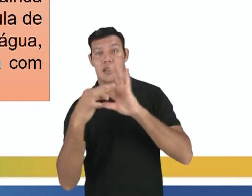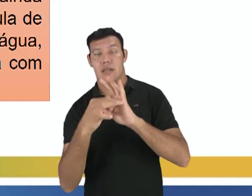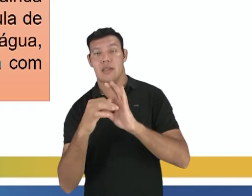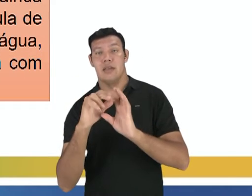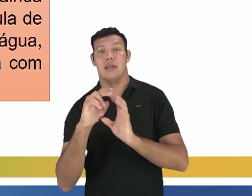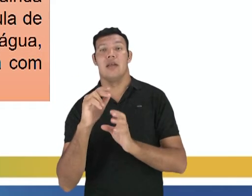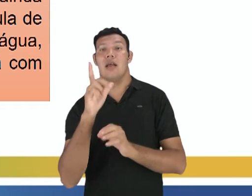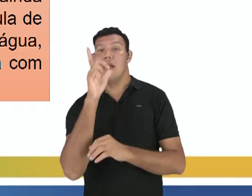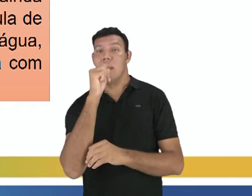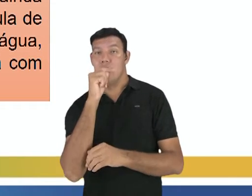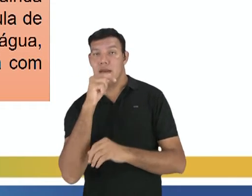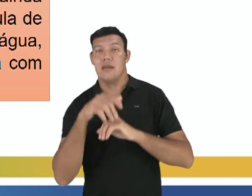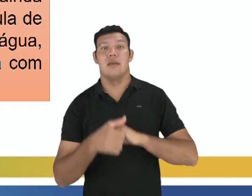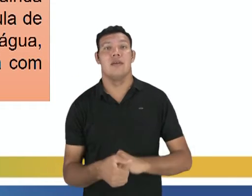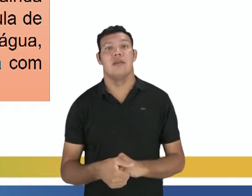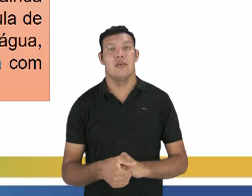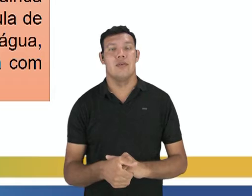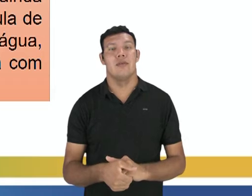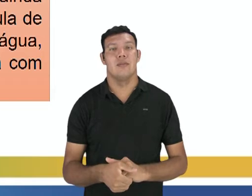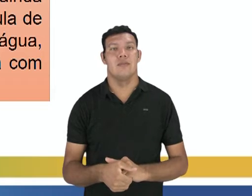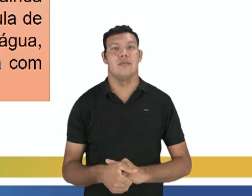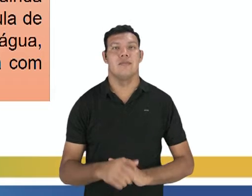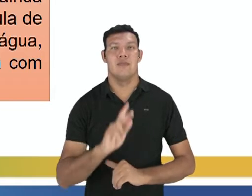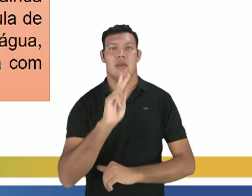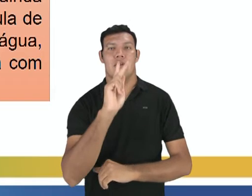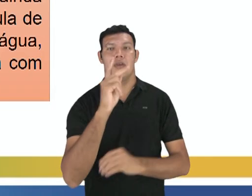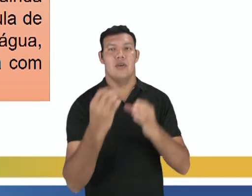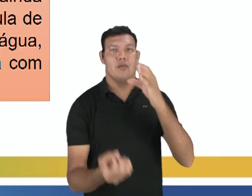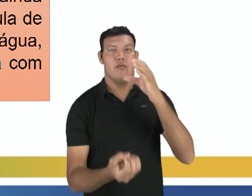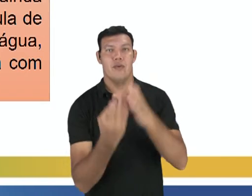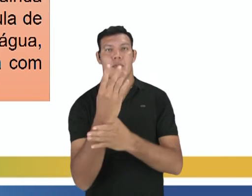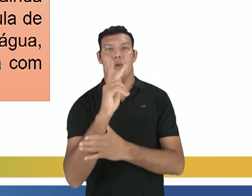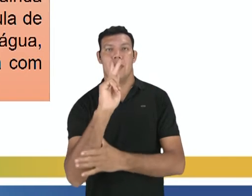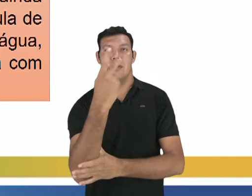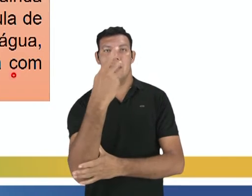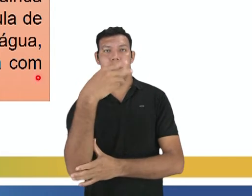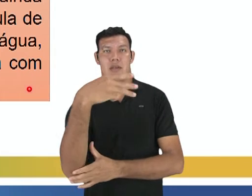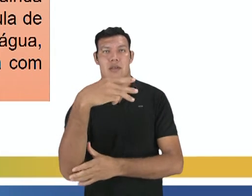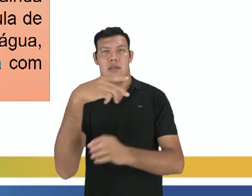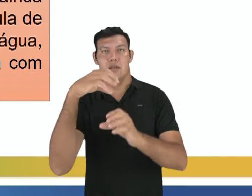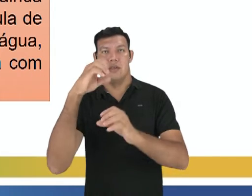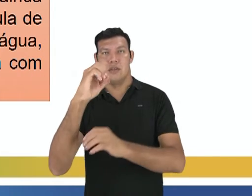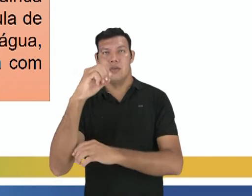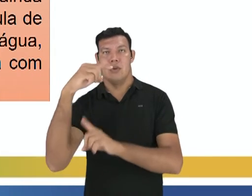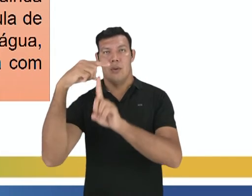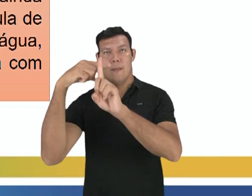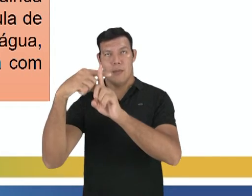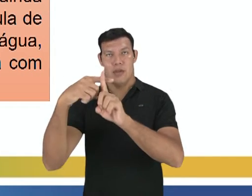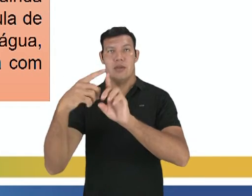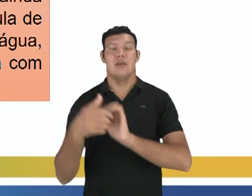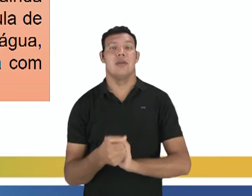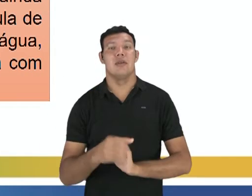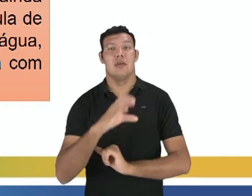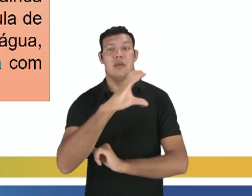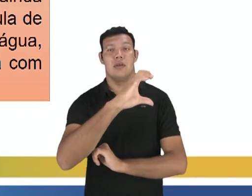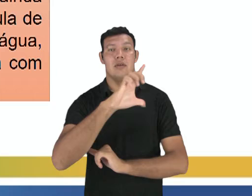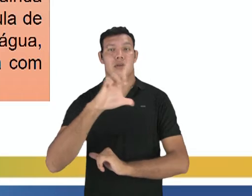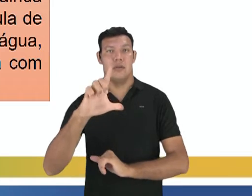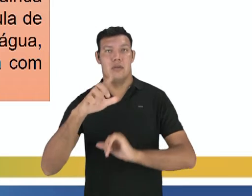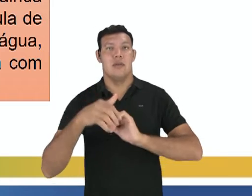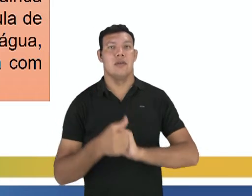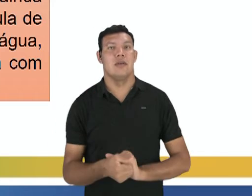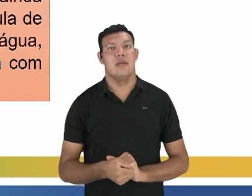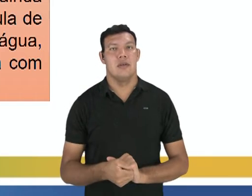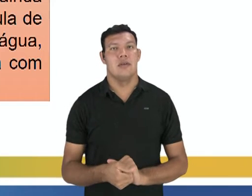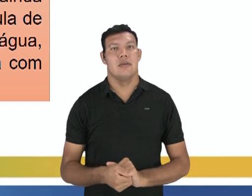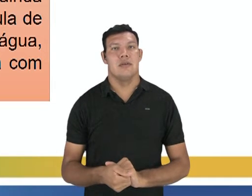formando o cátion hidrônio, H3O positivo, aquoso, e o cloro fica com a carga negativa, formando o